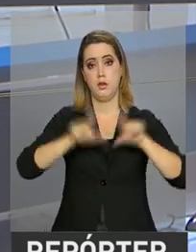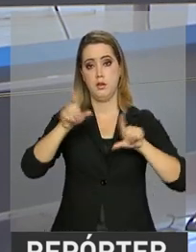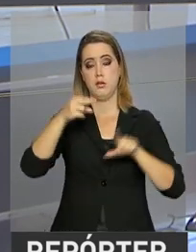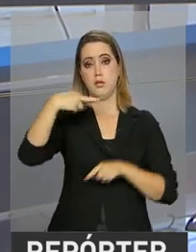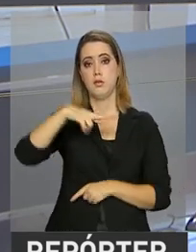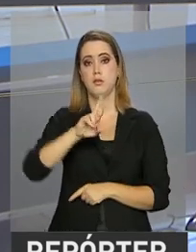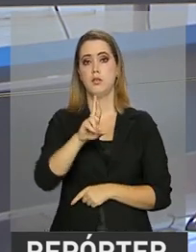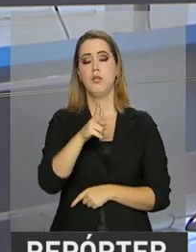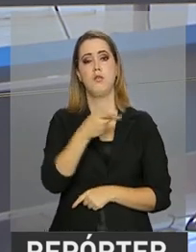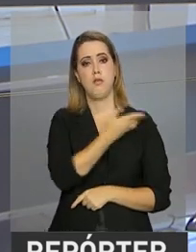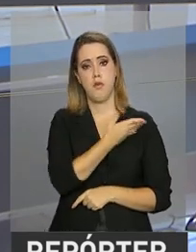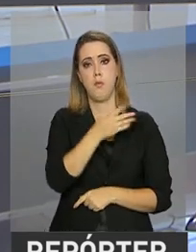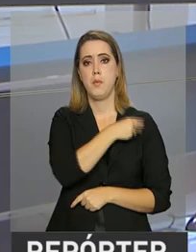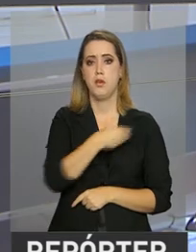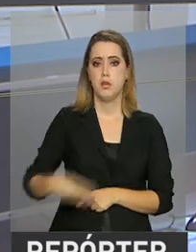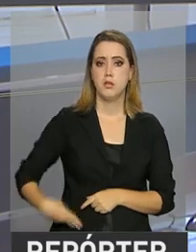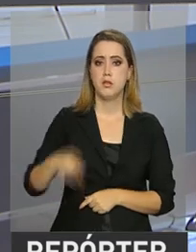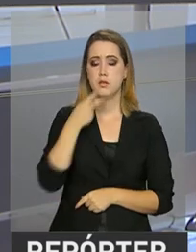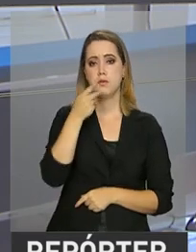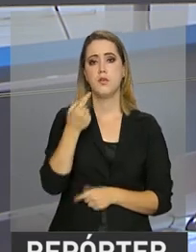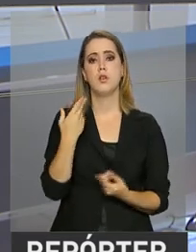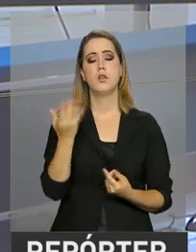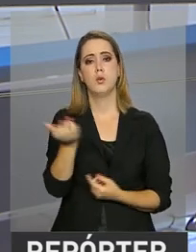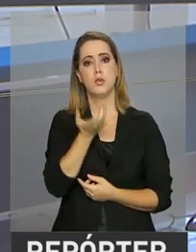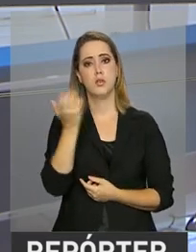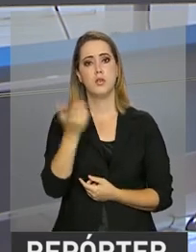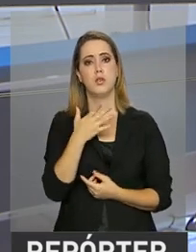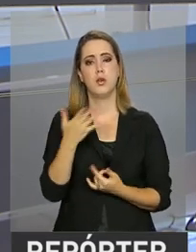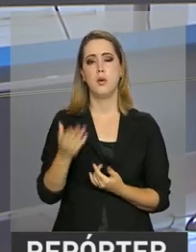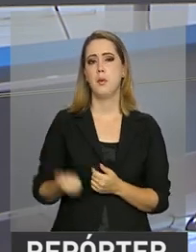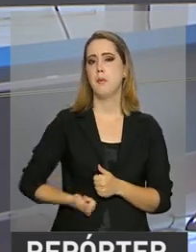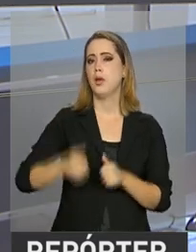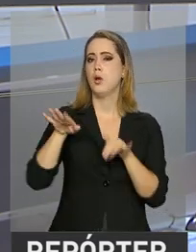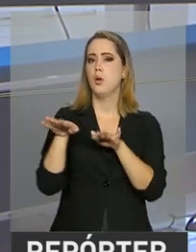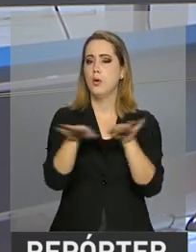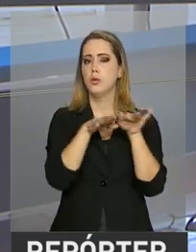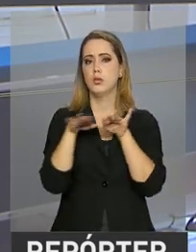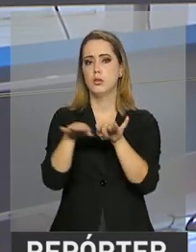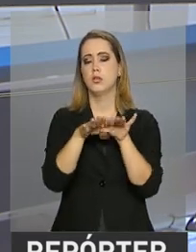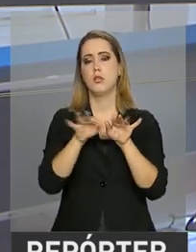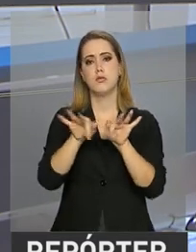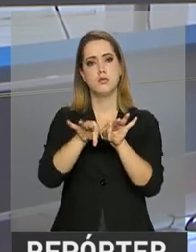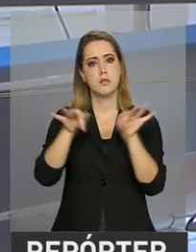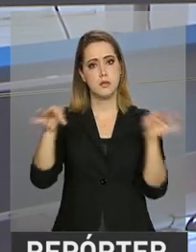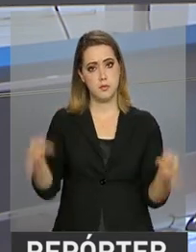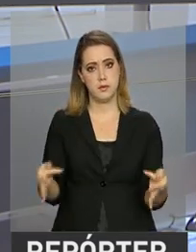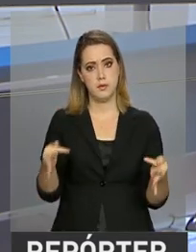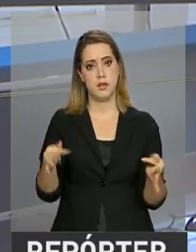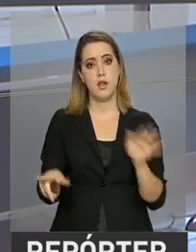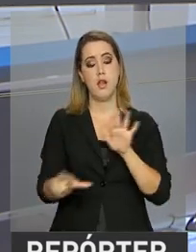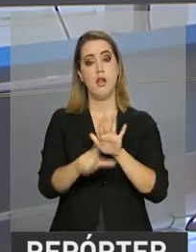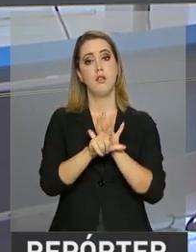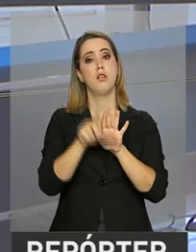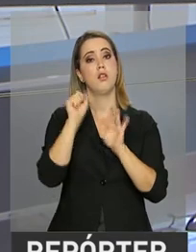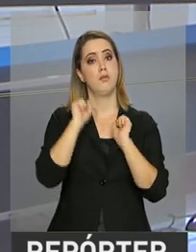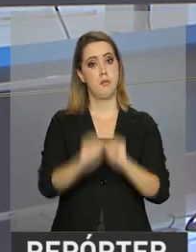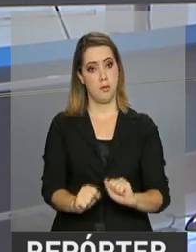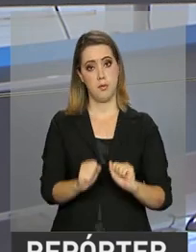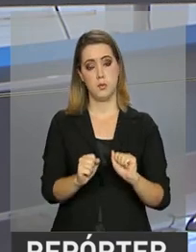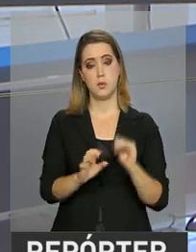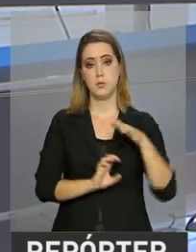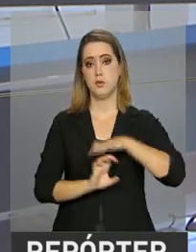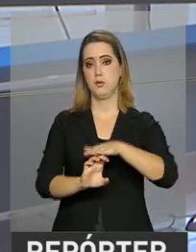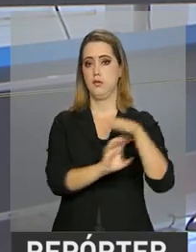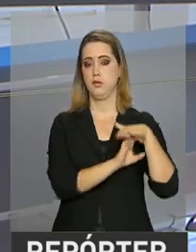NBR, Freire explicou que a intenção é torná-la mais democrática e descentralizada. A Lei Rouanet permite que empresas e